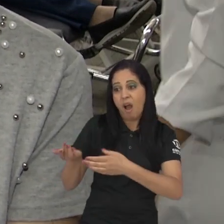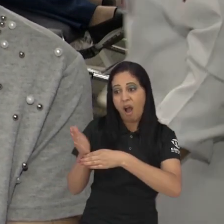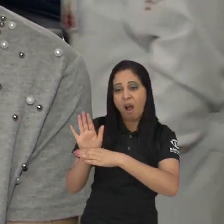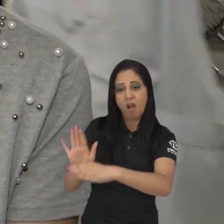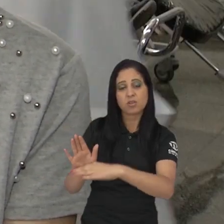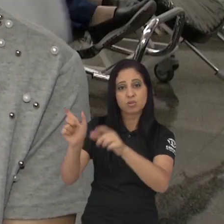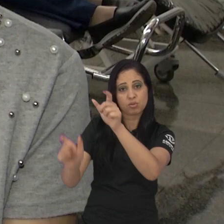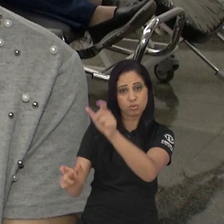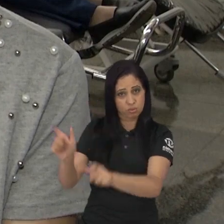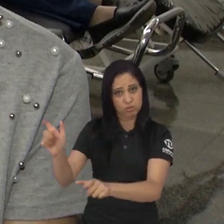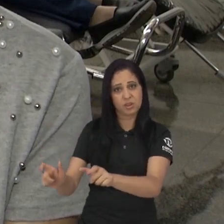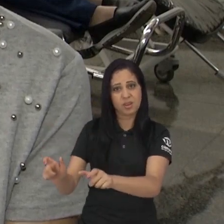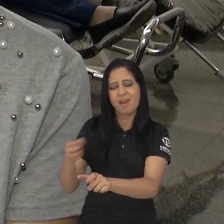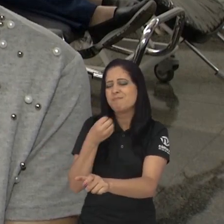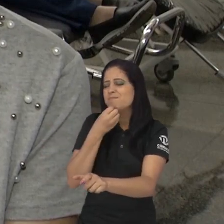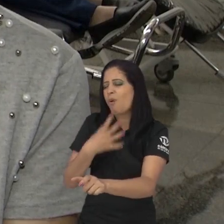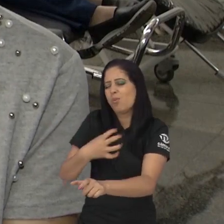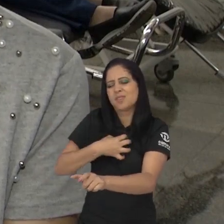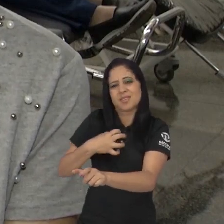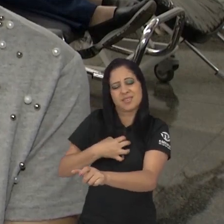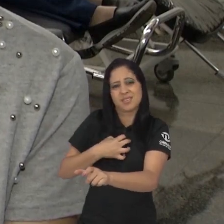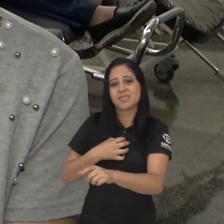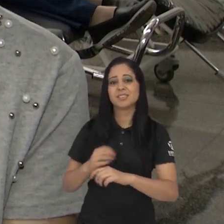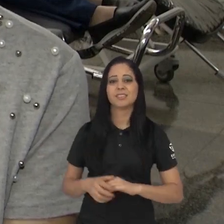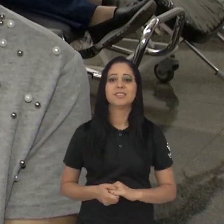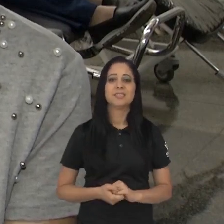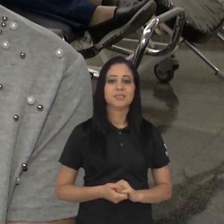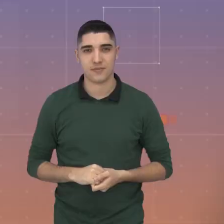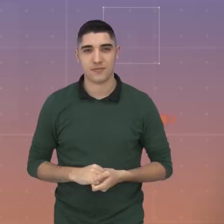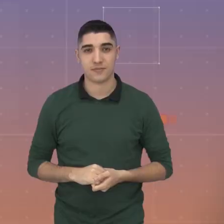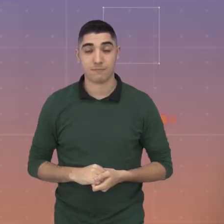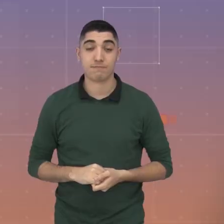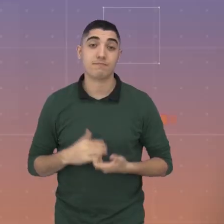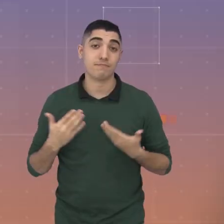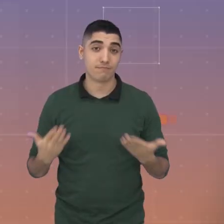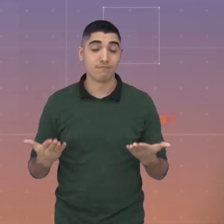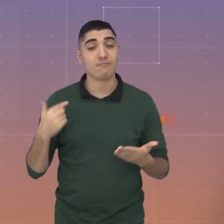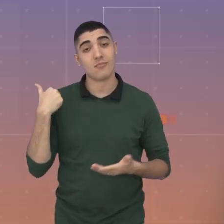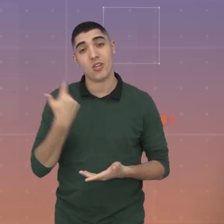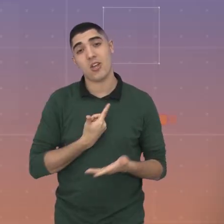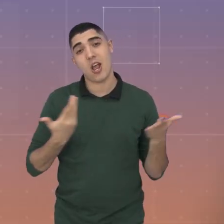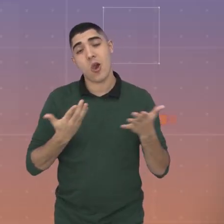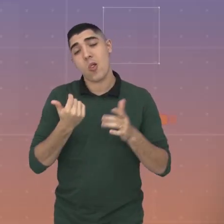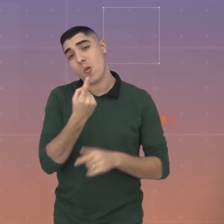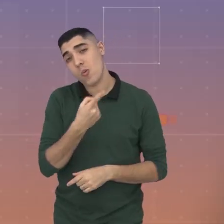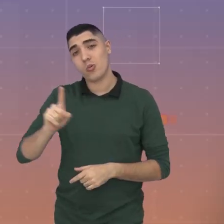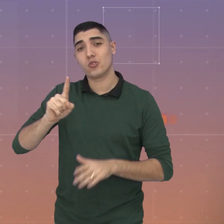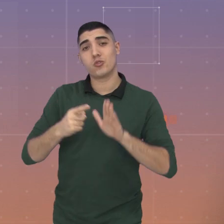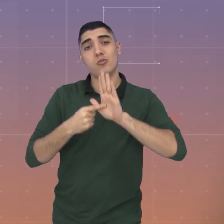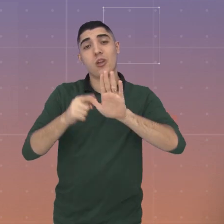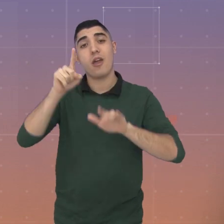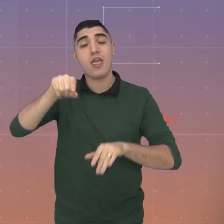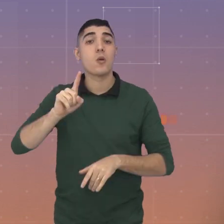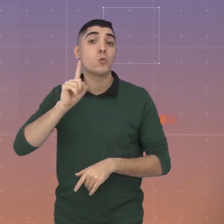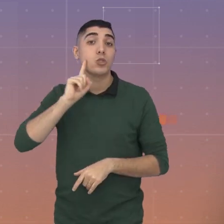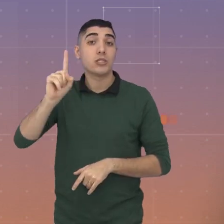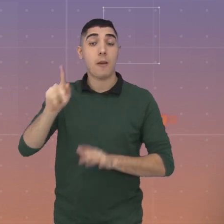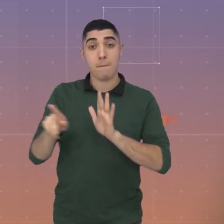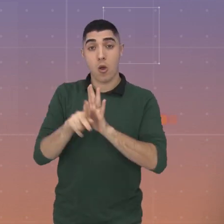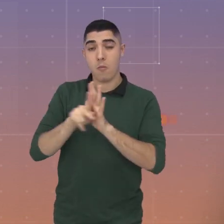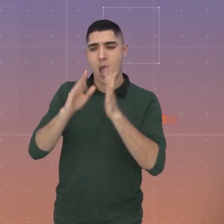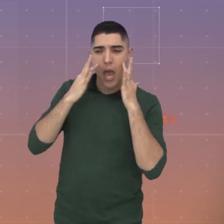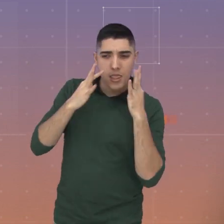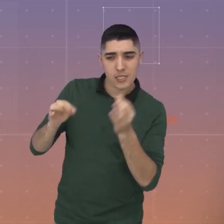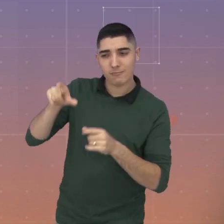ajudando alguém. Então isso é muito bom, muito gratificante. E a gente finaliza falando sobre o Dia de Atenção